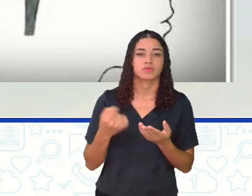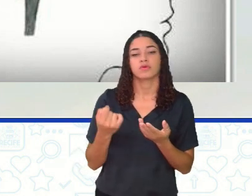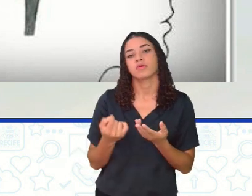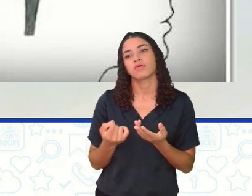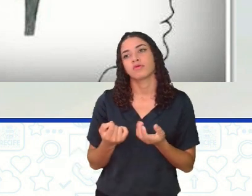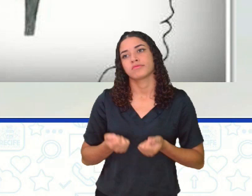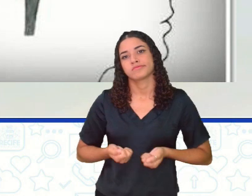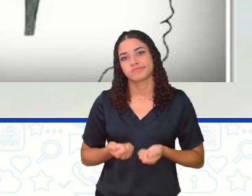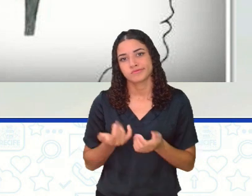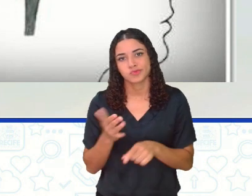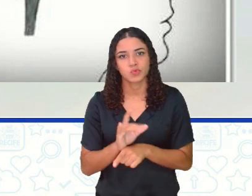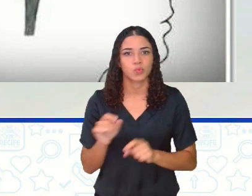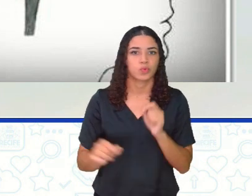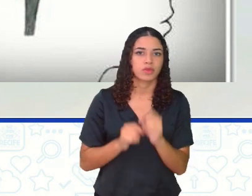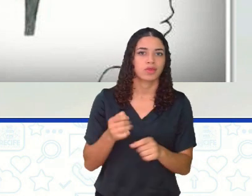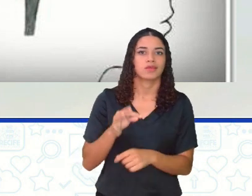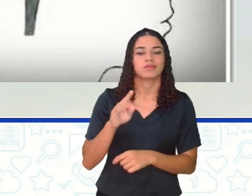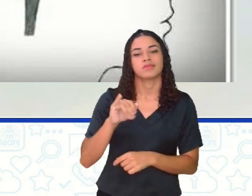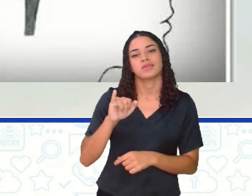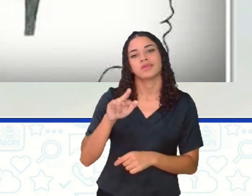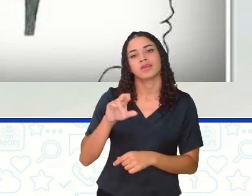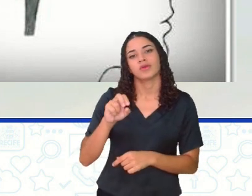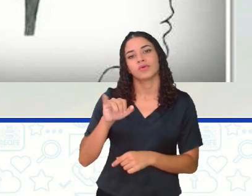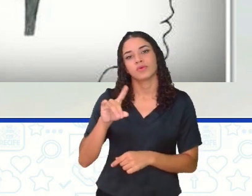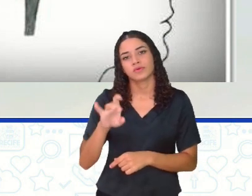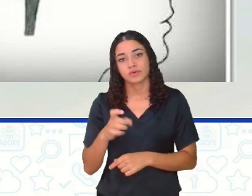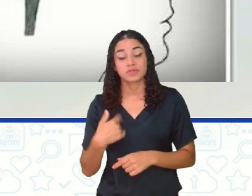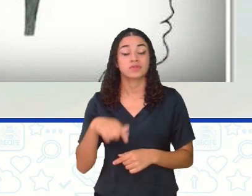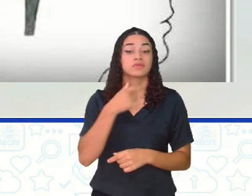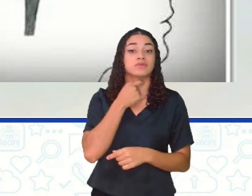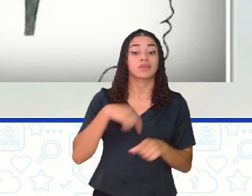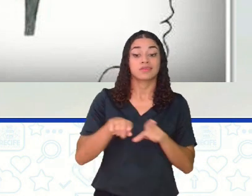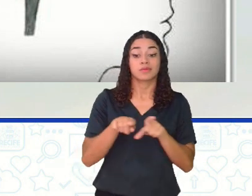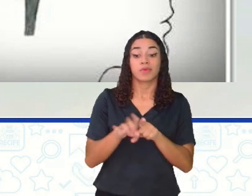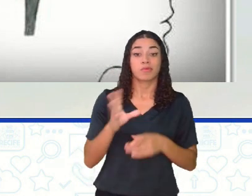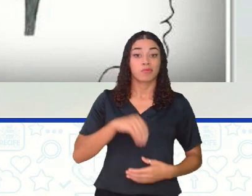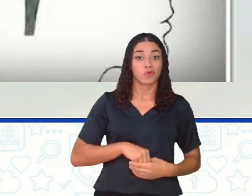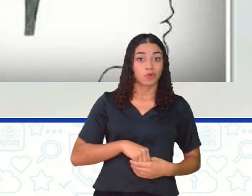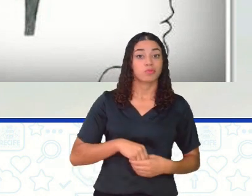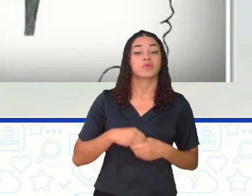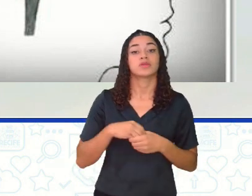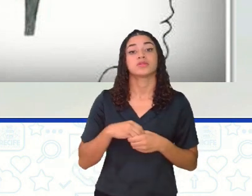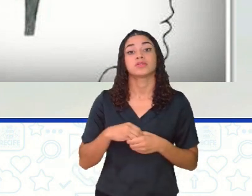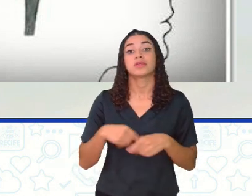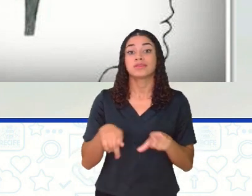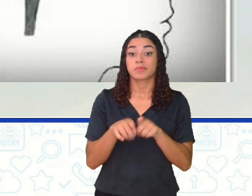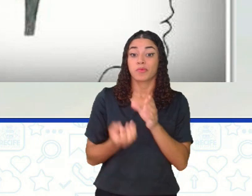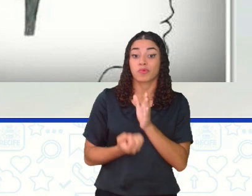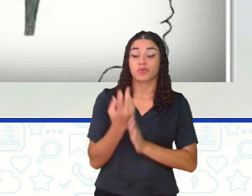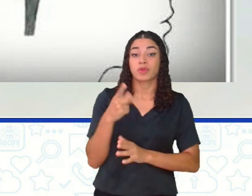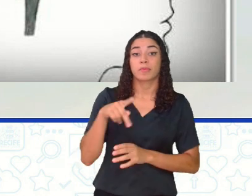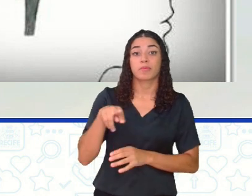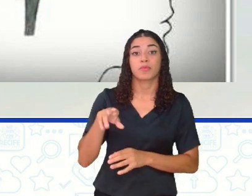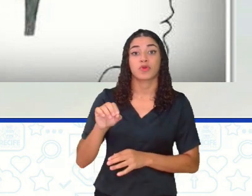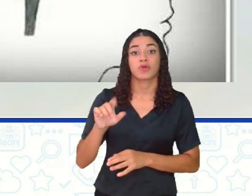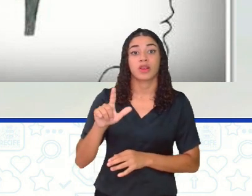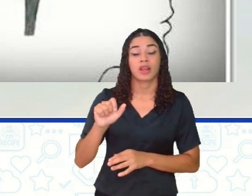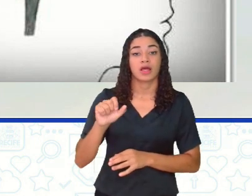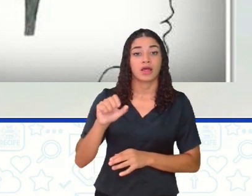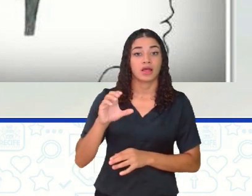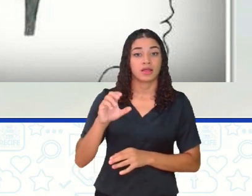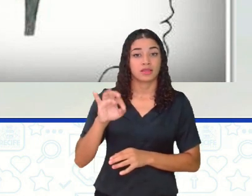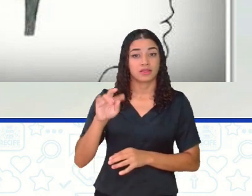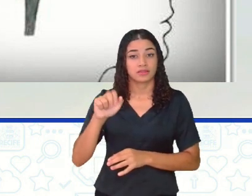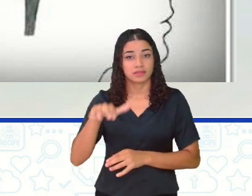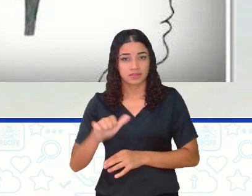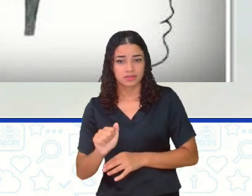tireoide, as suprarrenais, as glândulas sexuais e ainda produz a prolactina. Então, vamos ver aí por